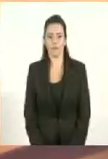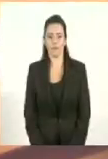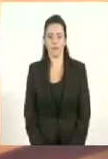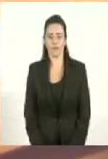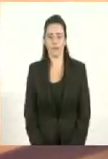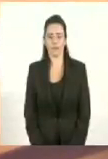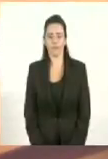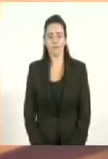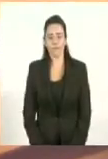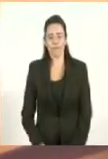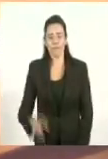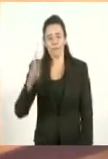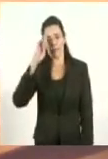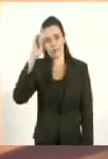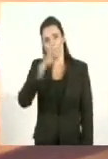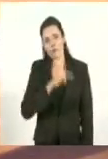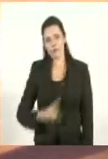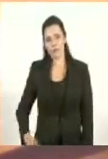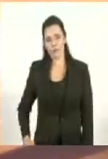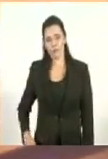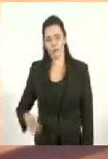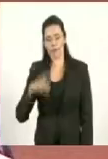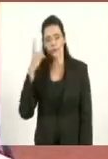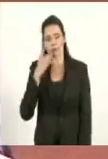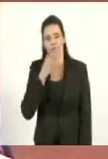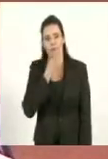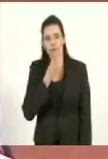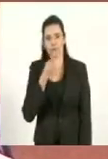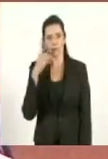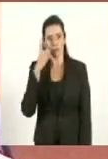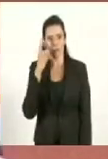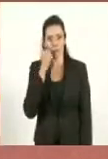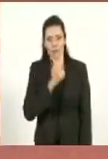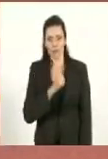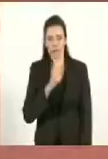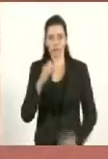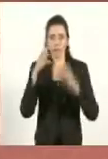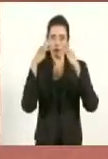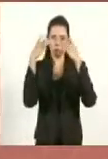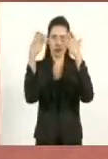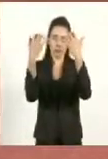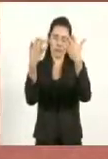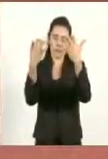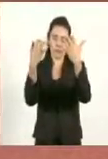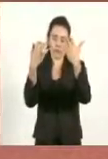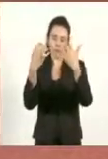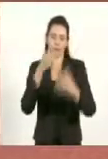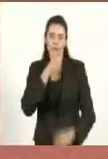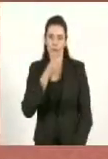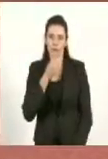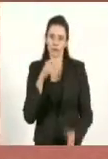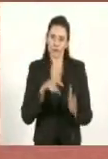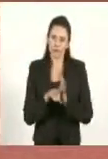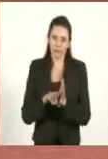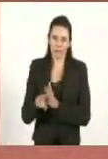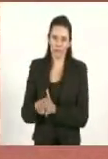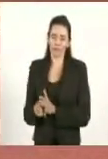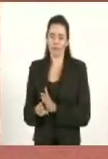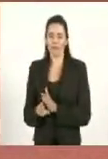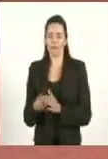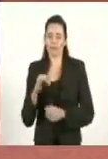Excelentíssimo senhor presidente, senhoras e senhores deputados, galeria, imprensa, internautas, telespectadores da TV Assembleia, a